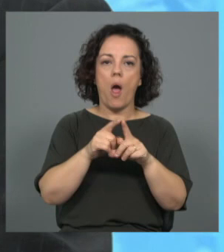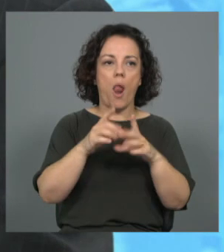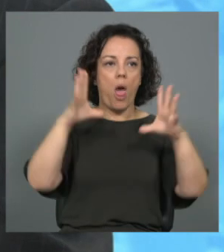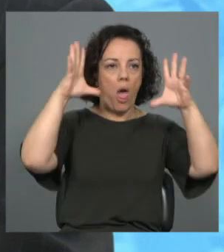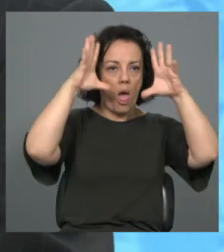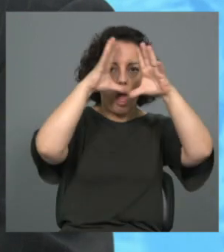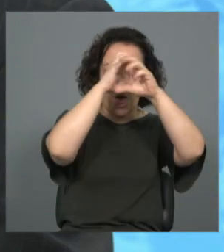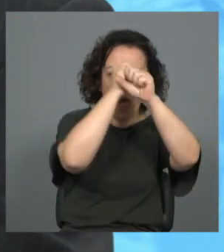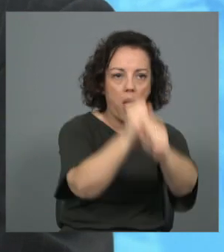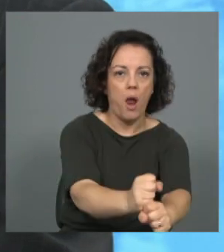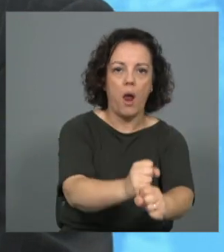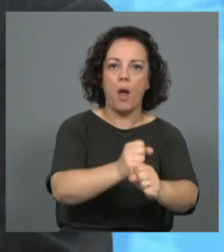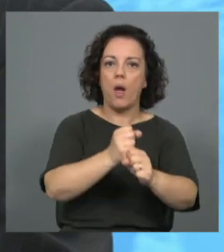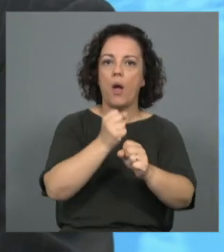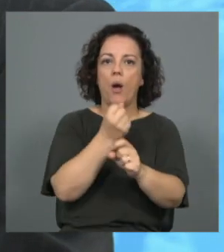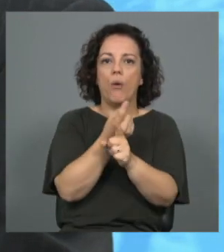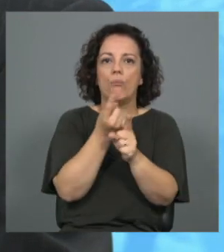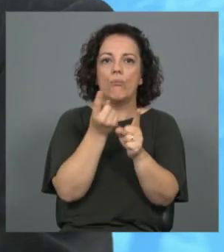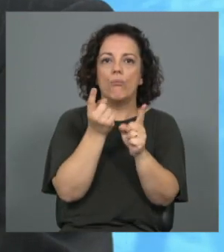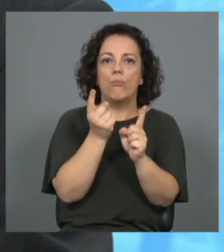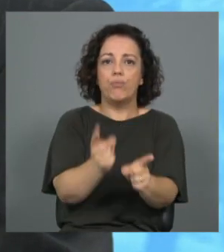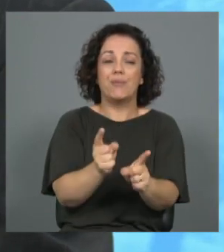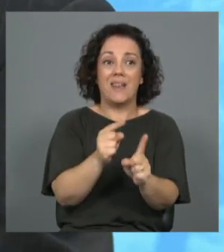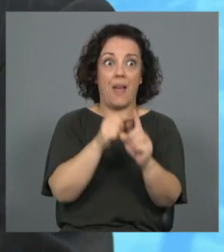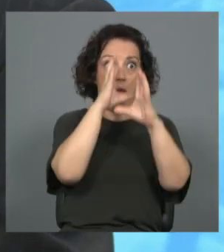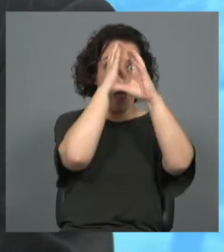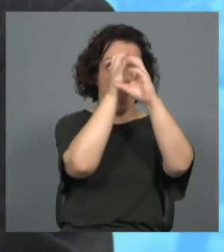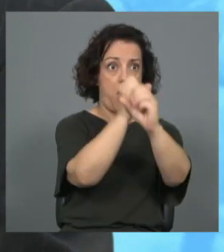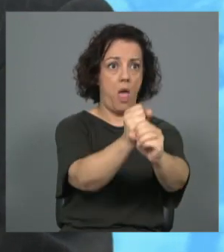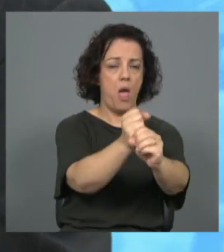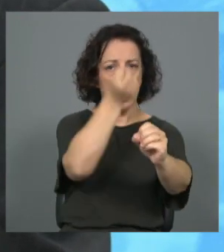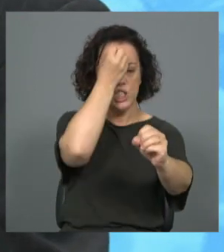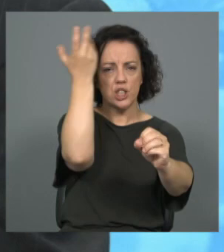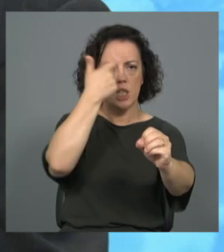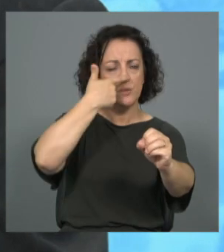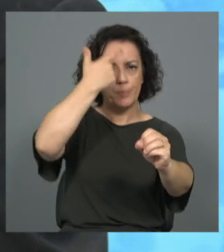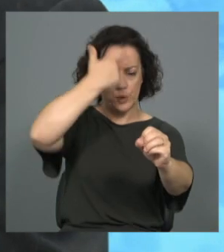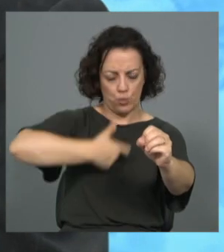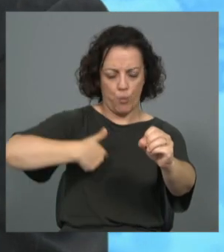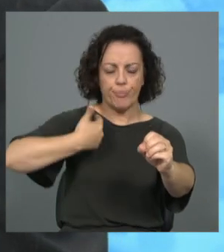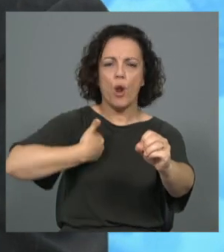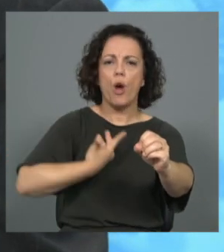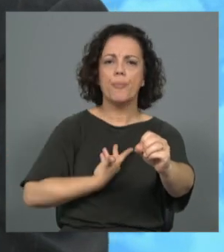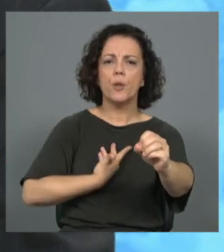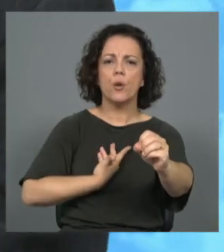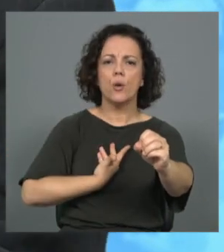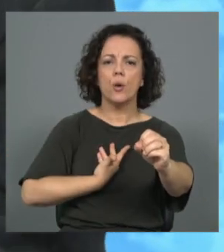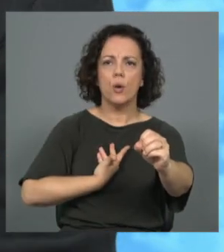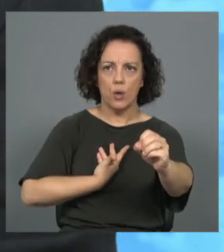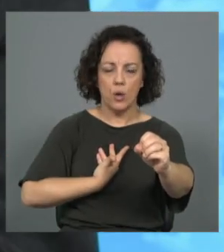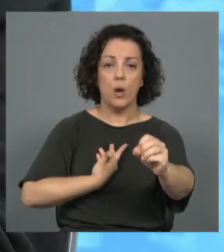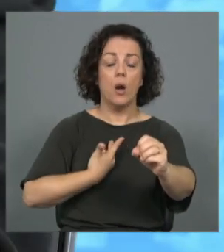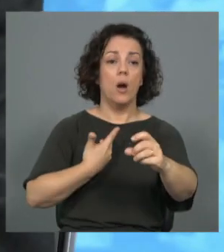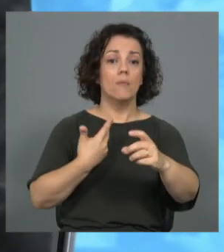a idolatria é um aviltamento da própria pessoa. Porque os ídolos, e